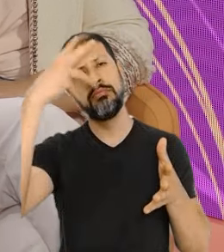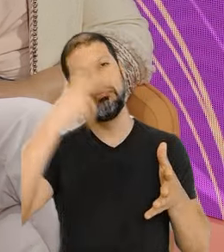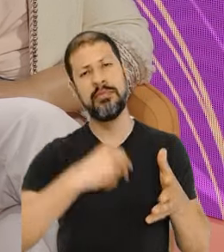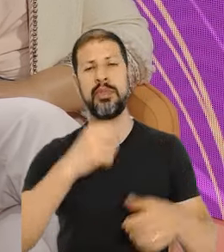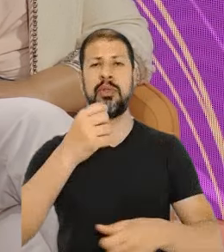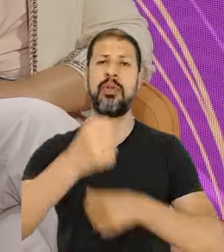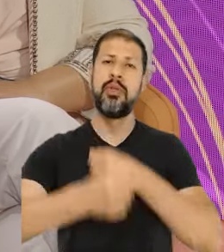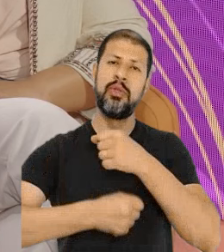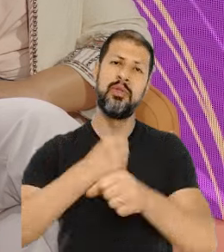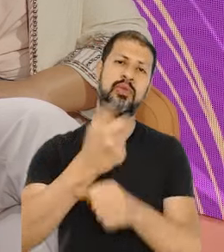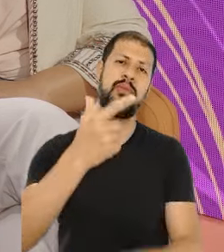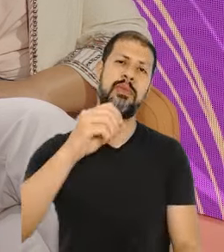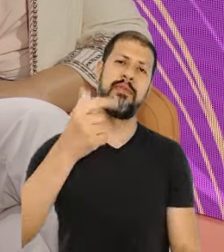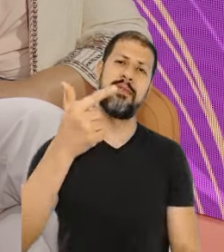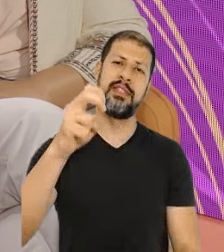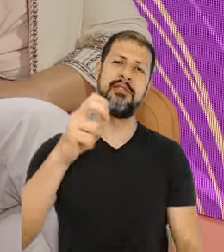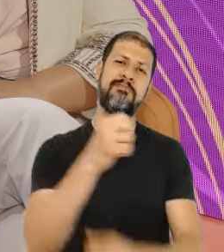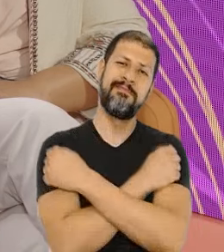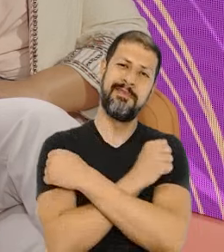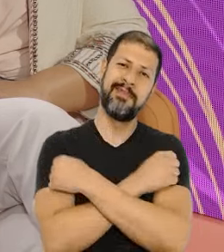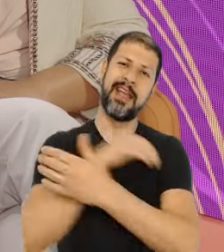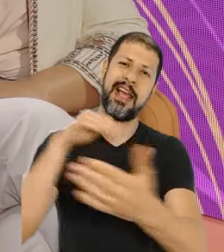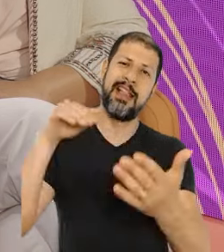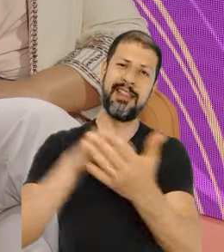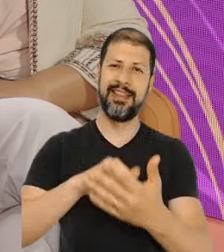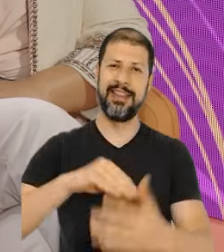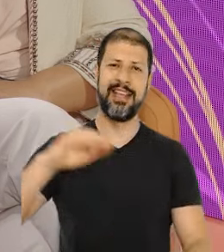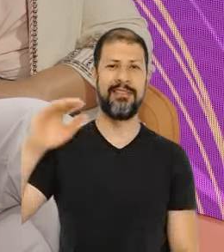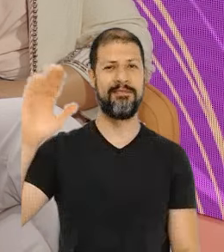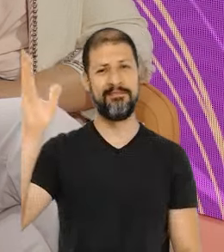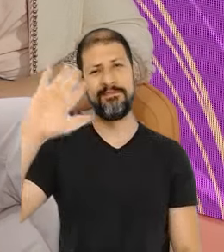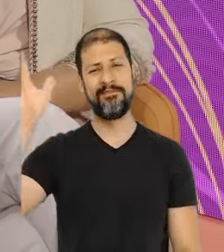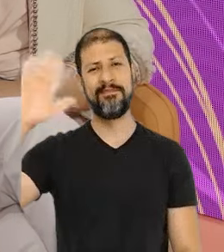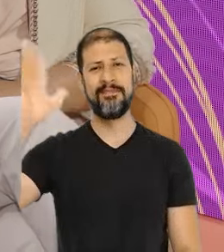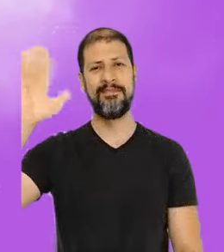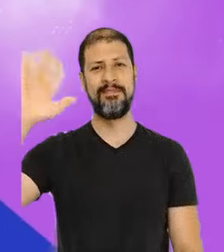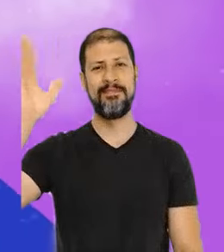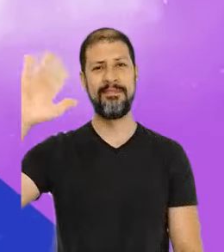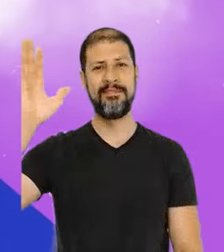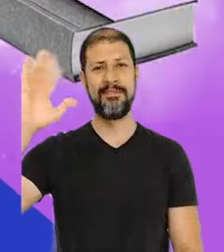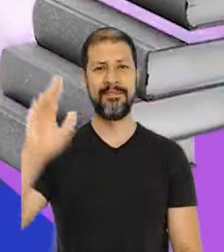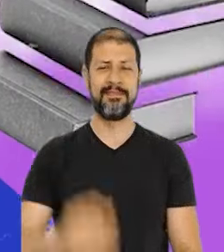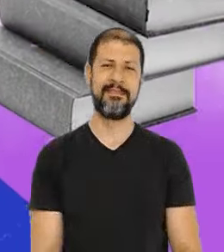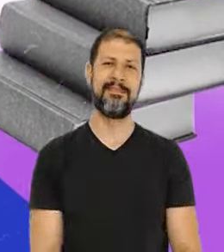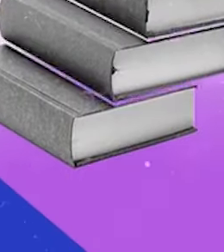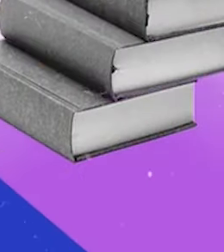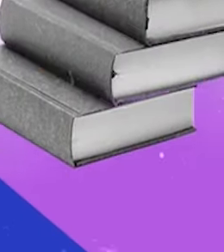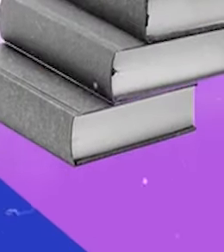em 2025 um abraço e até o próximo singularidade delas Us